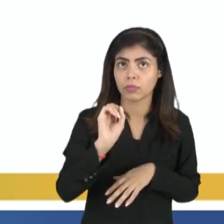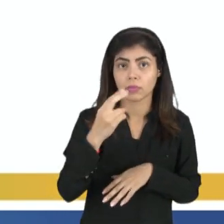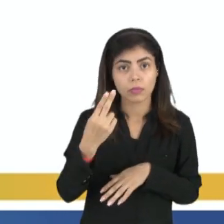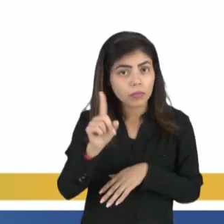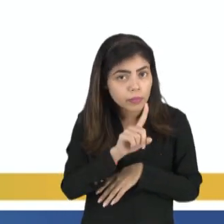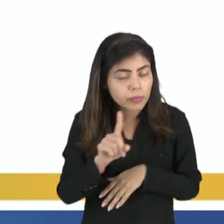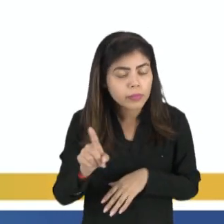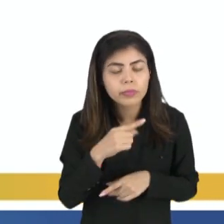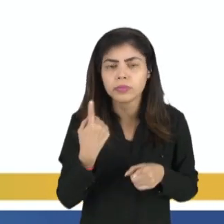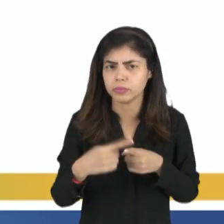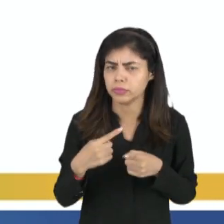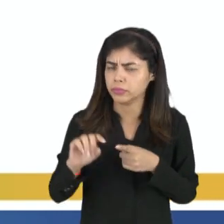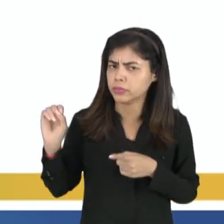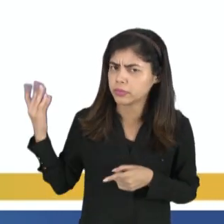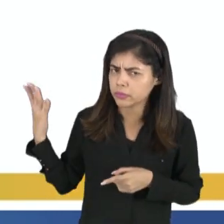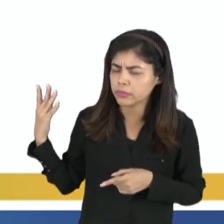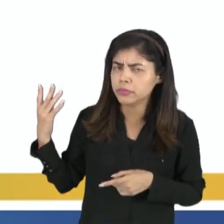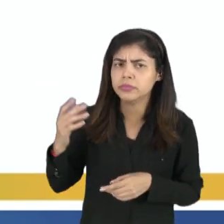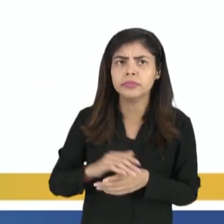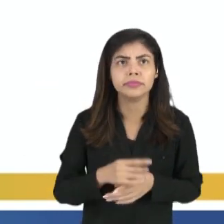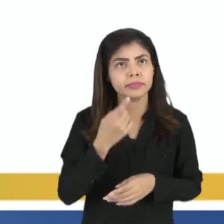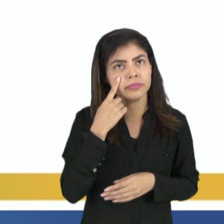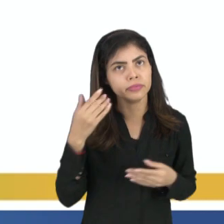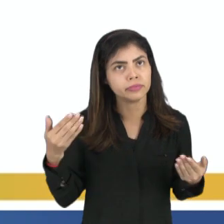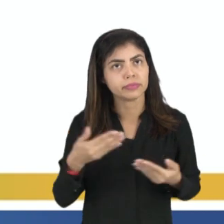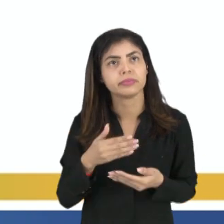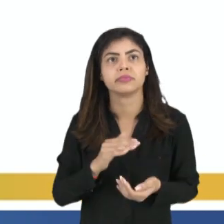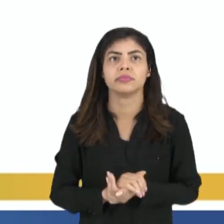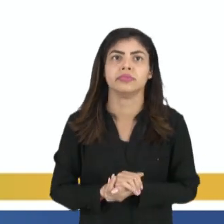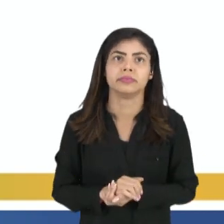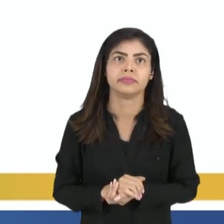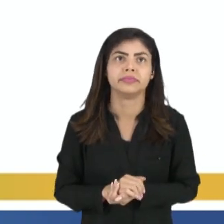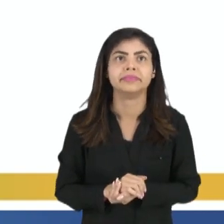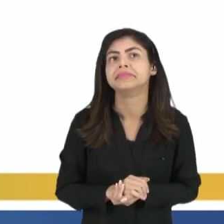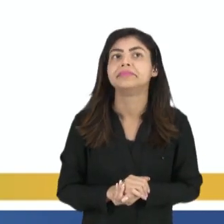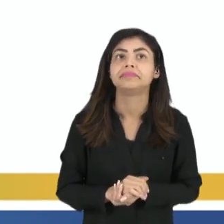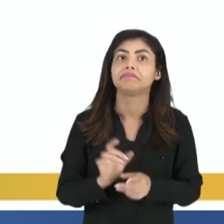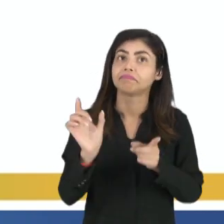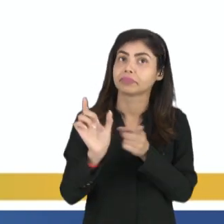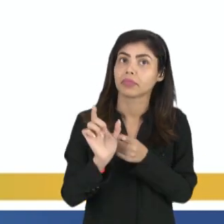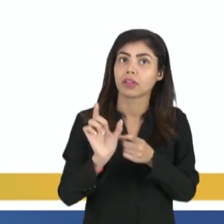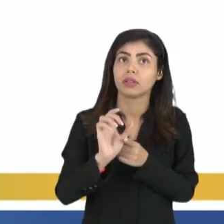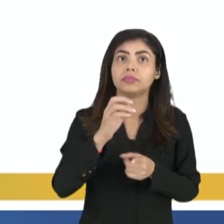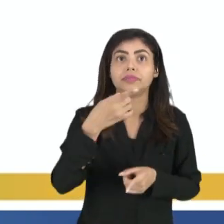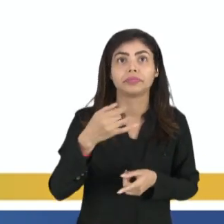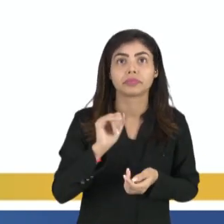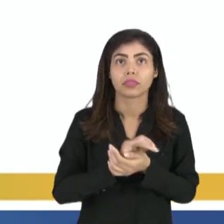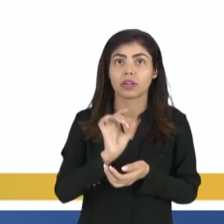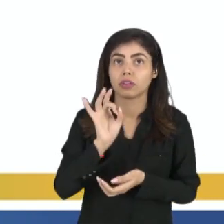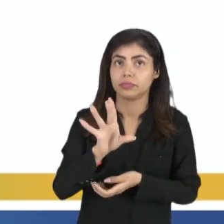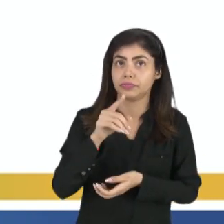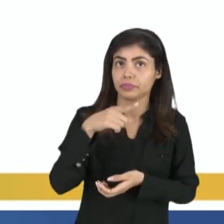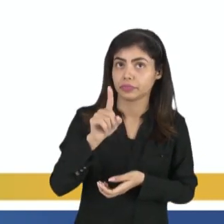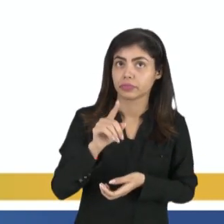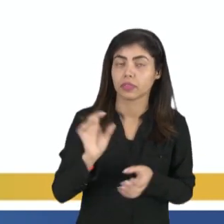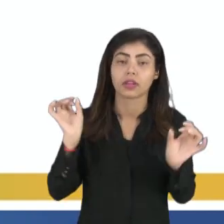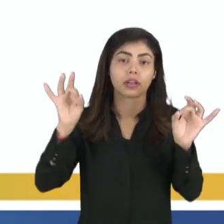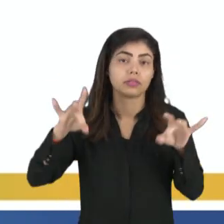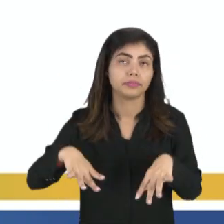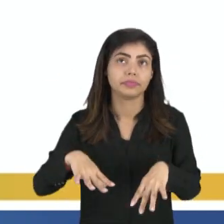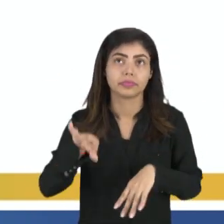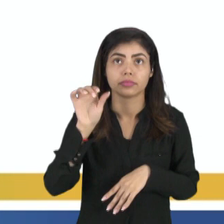outras não porque isso acontece vamos ver agora as palavras oxítonas são acentuadas